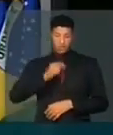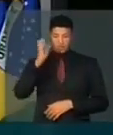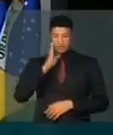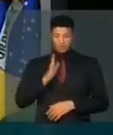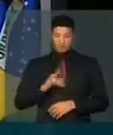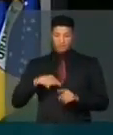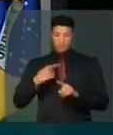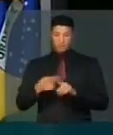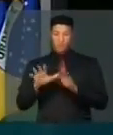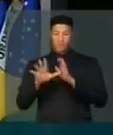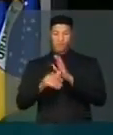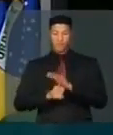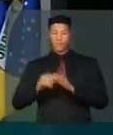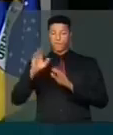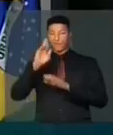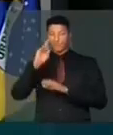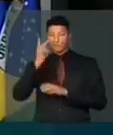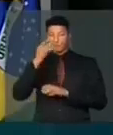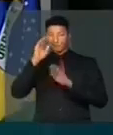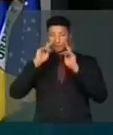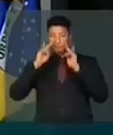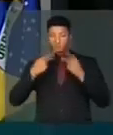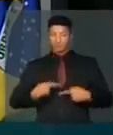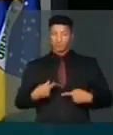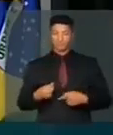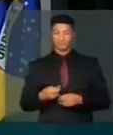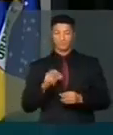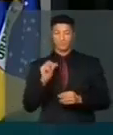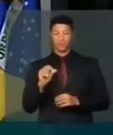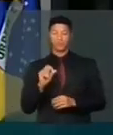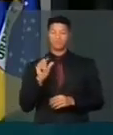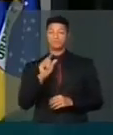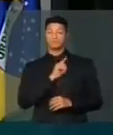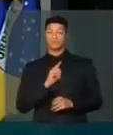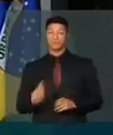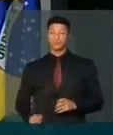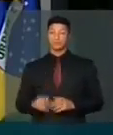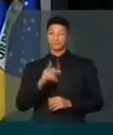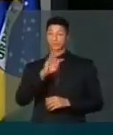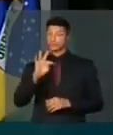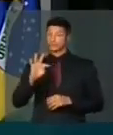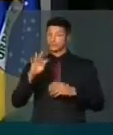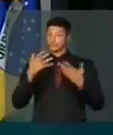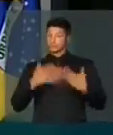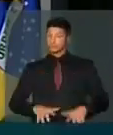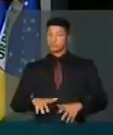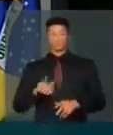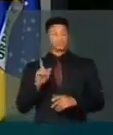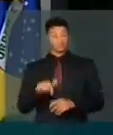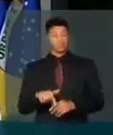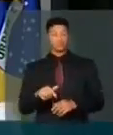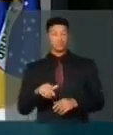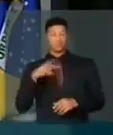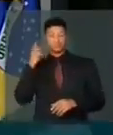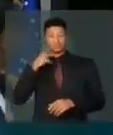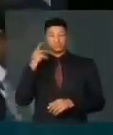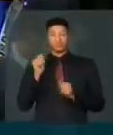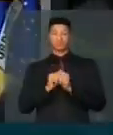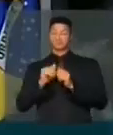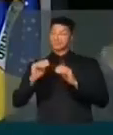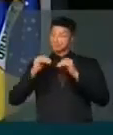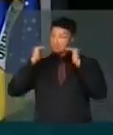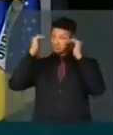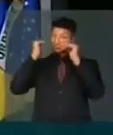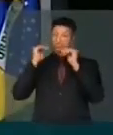uma das maiores roubalheiras da história da humanidade. O que o governo do PT não aceita é um parlamento com